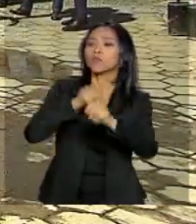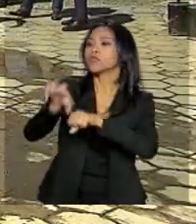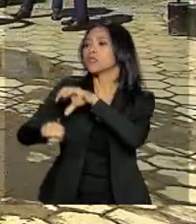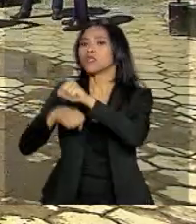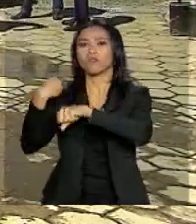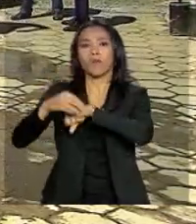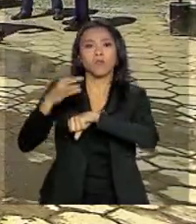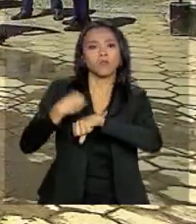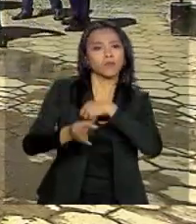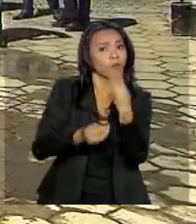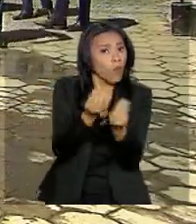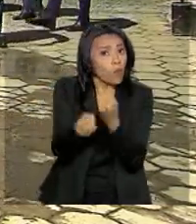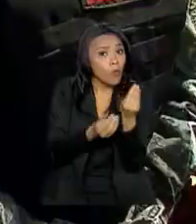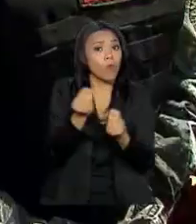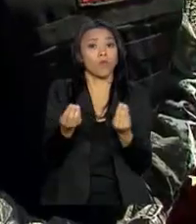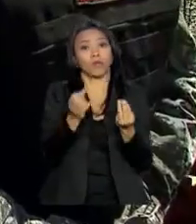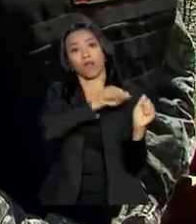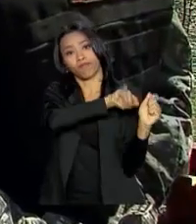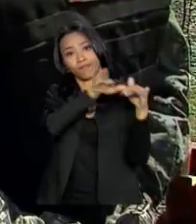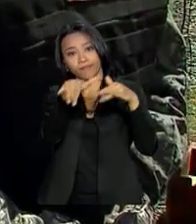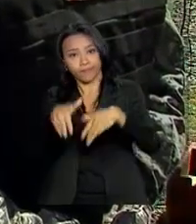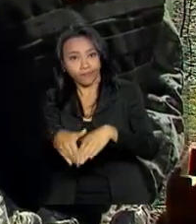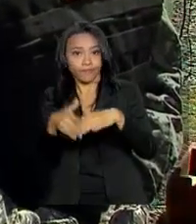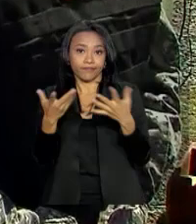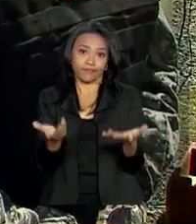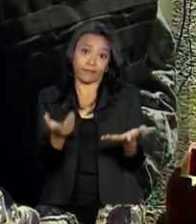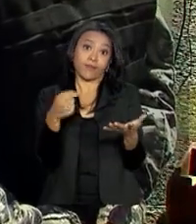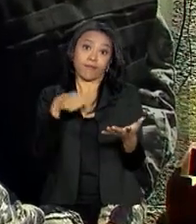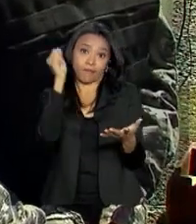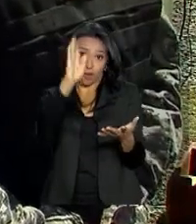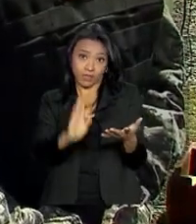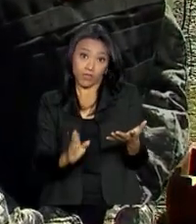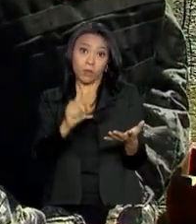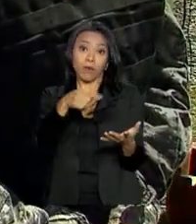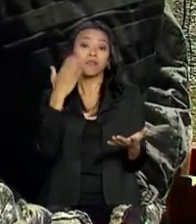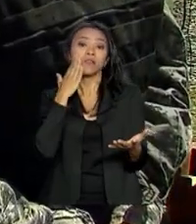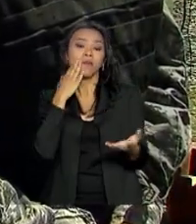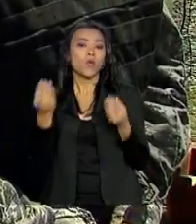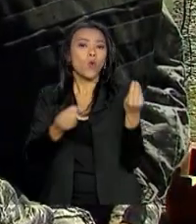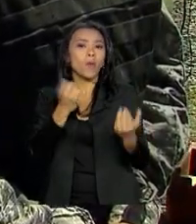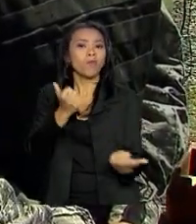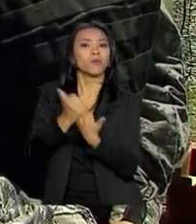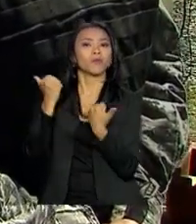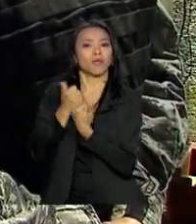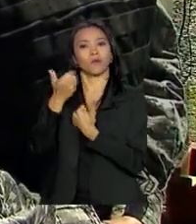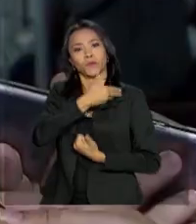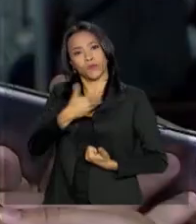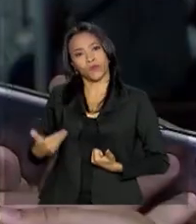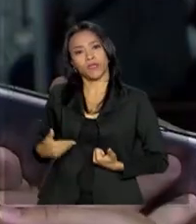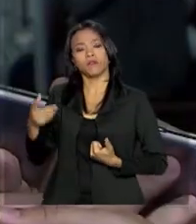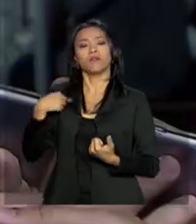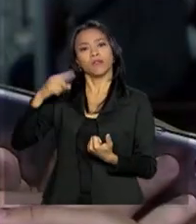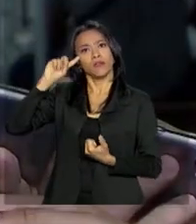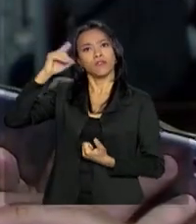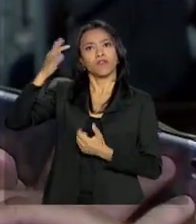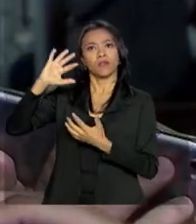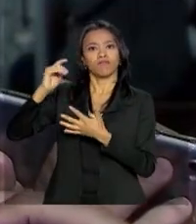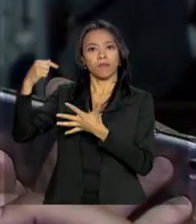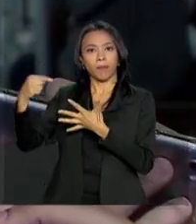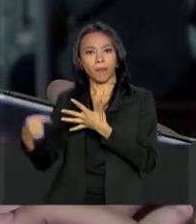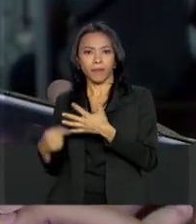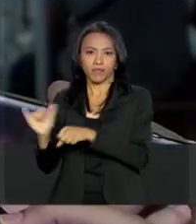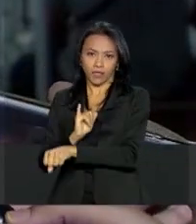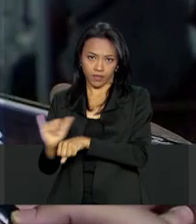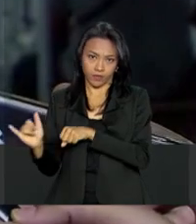sobre a situação migratória para subsidiar o governo federal nas medidas a serem adotadas vou é ouvir os técnicos